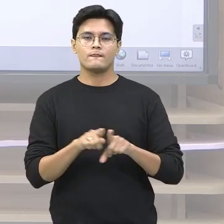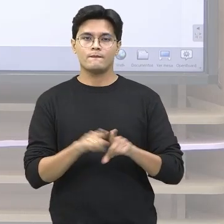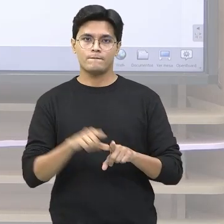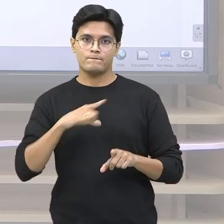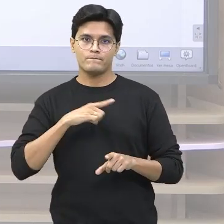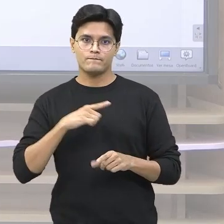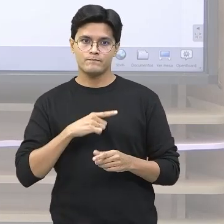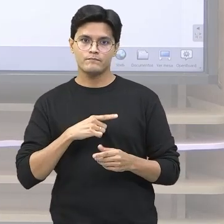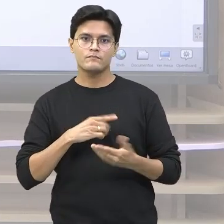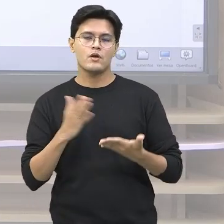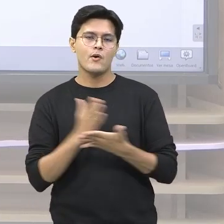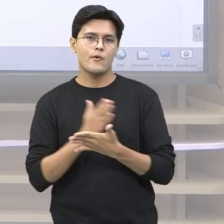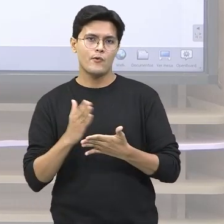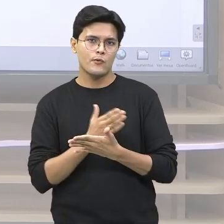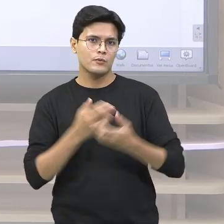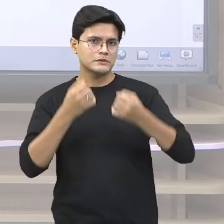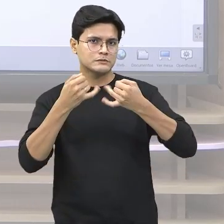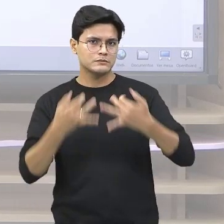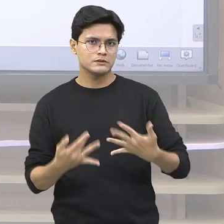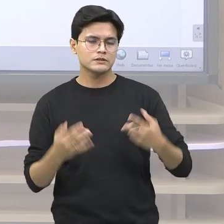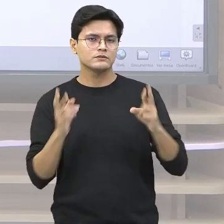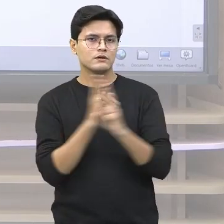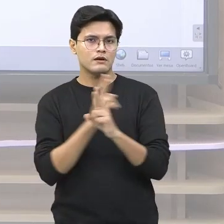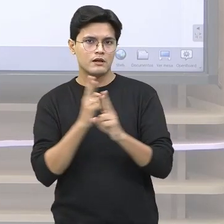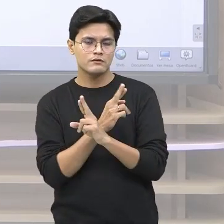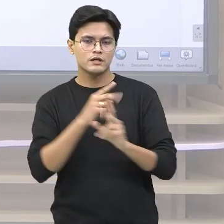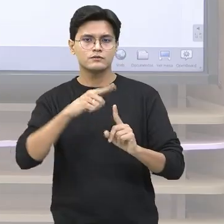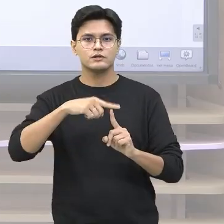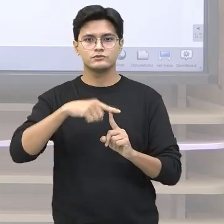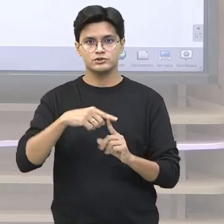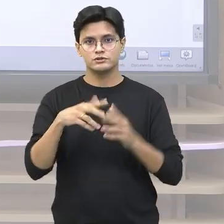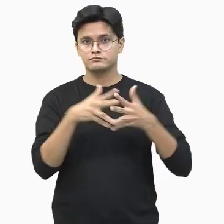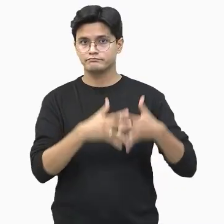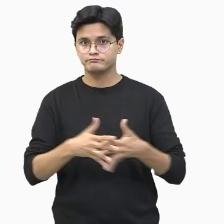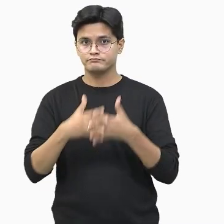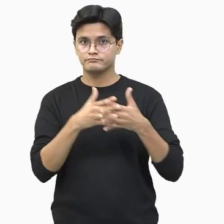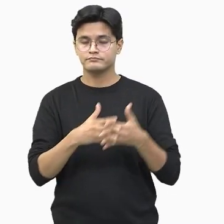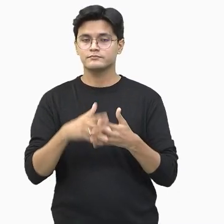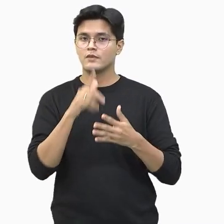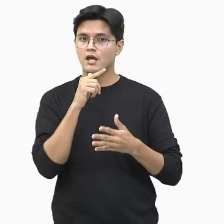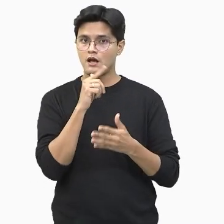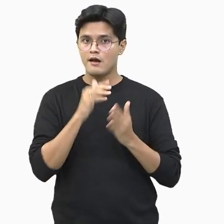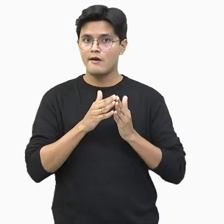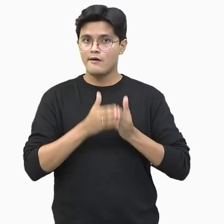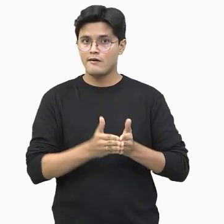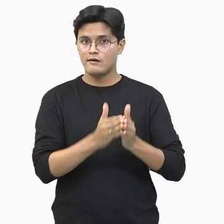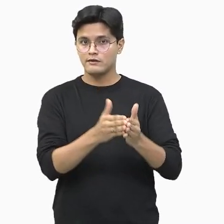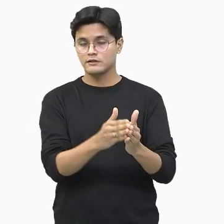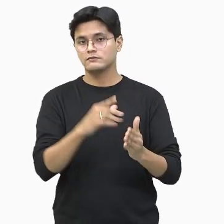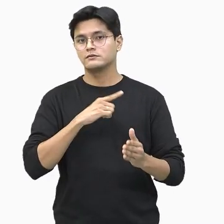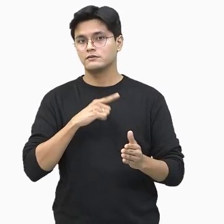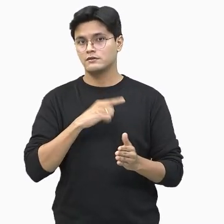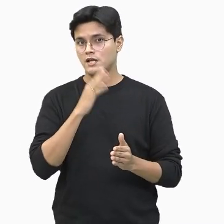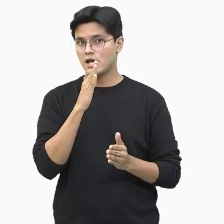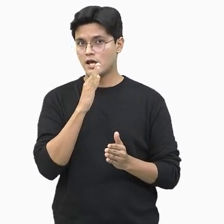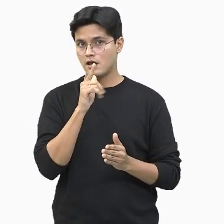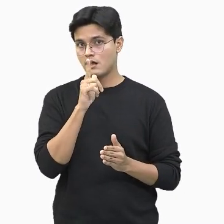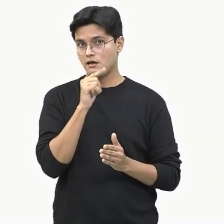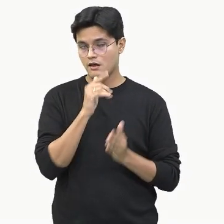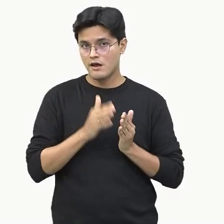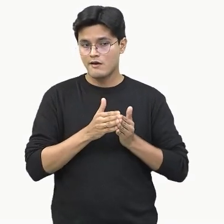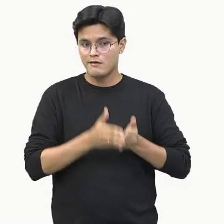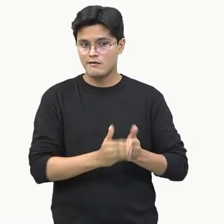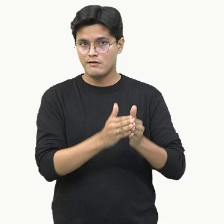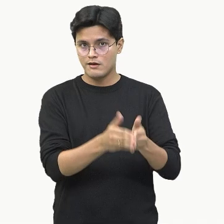considerações com relação a esse modal né ou ao transporte aquaviário nós temos os rios de planí da